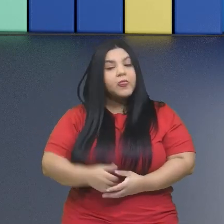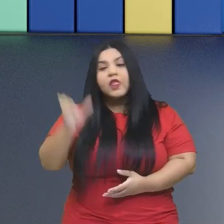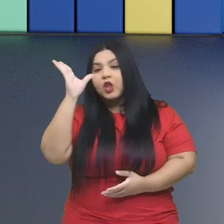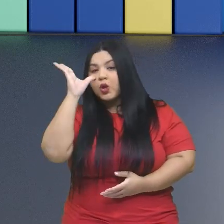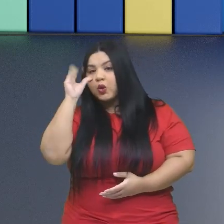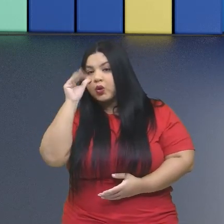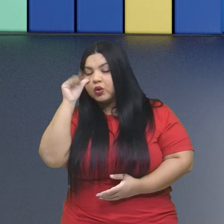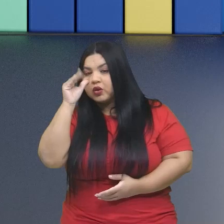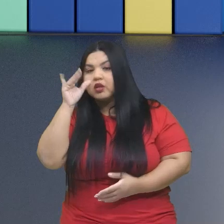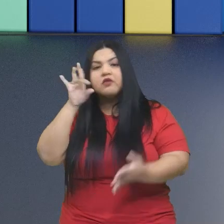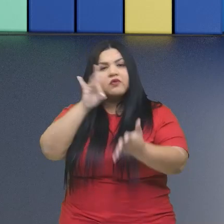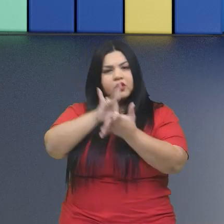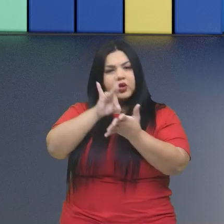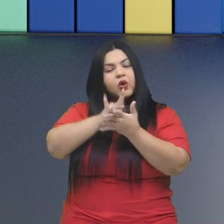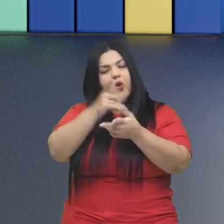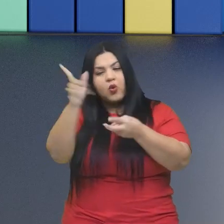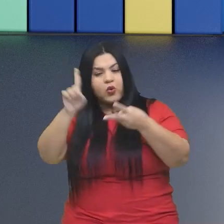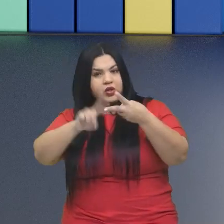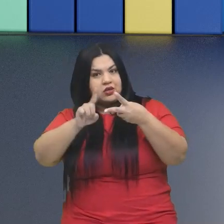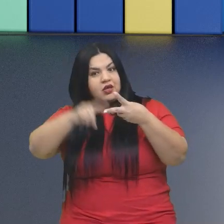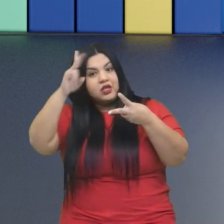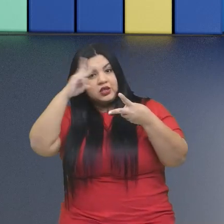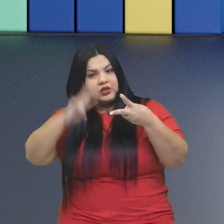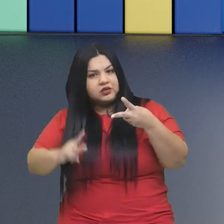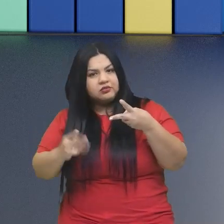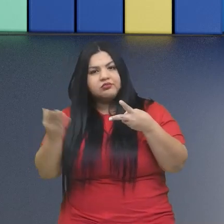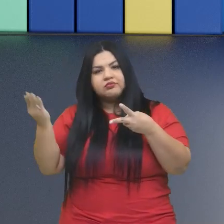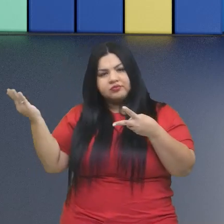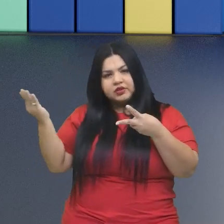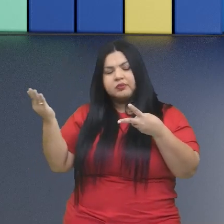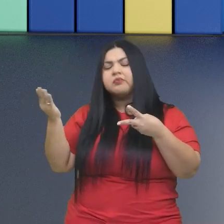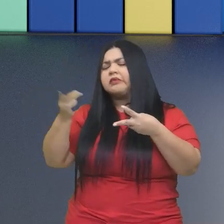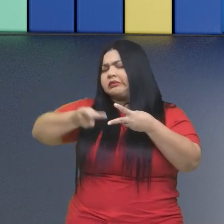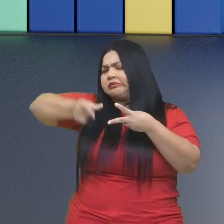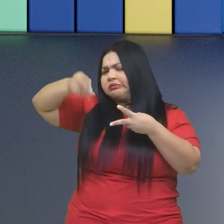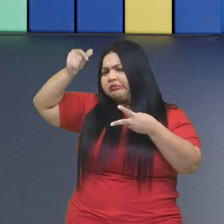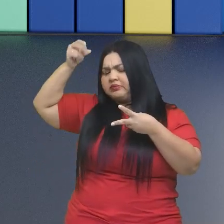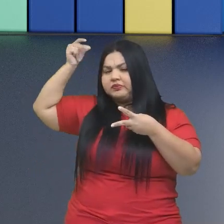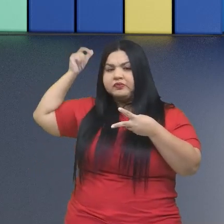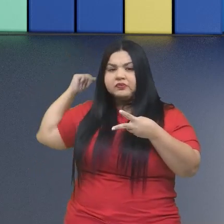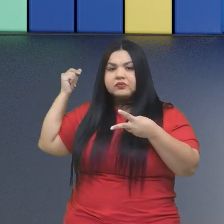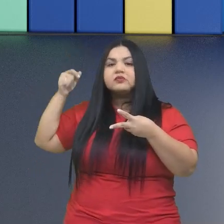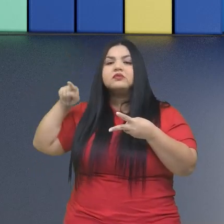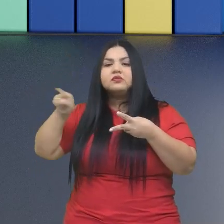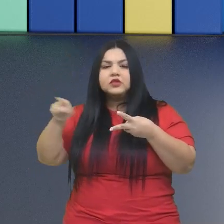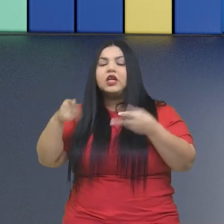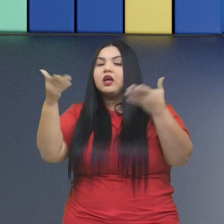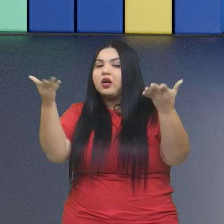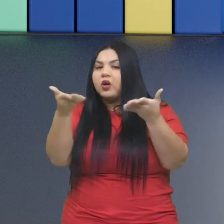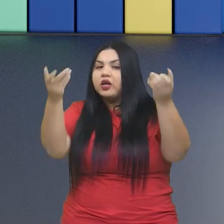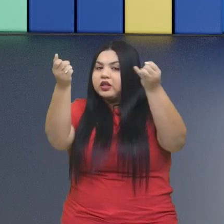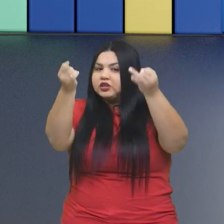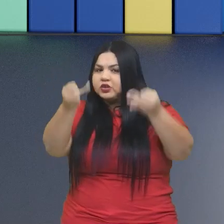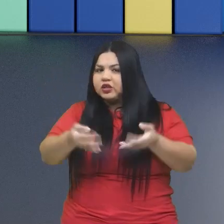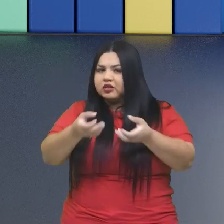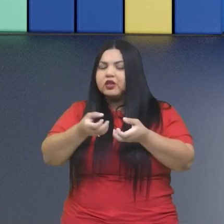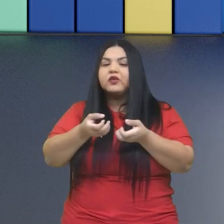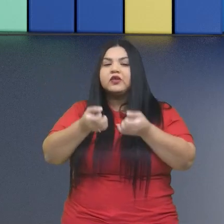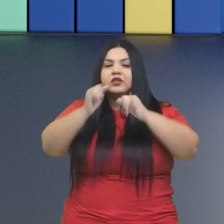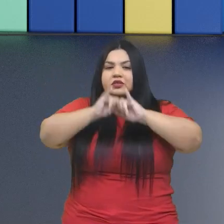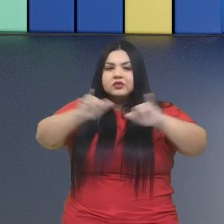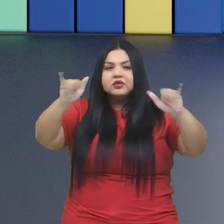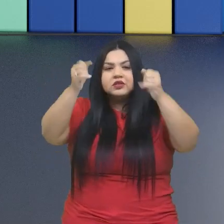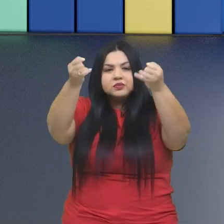curiosidade, na verdade, uma outra história. Essa daqui é uma história bem antiga. Essa outra que eu vou contar agora para vocês, olha